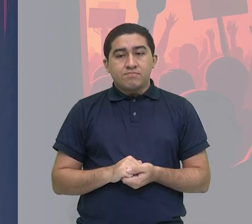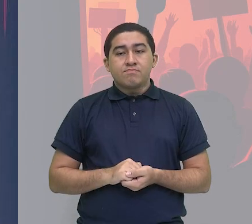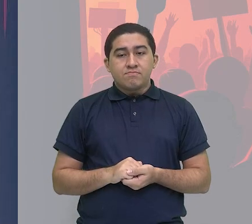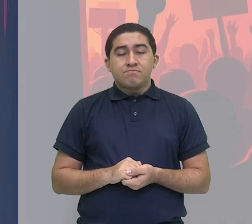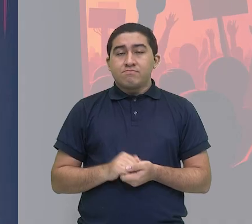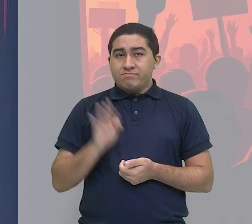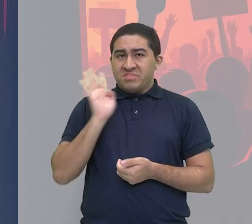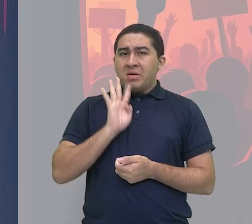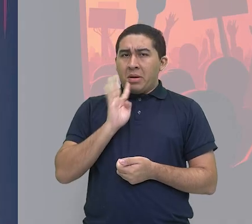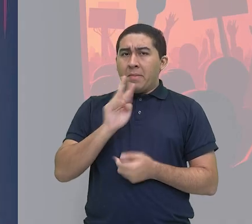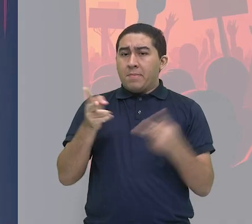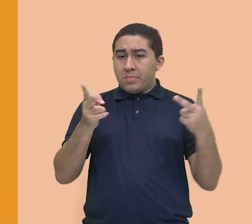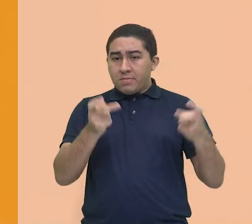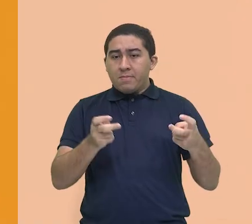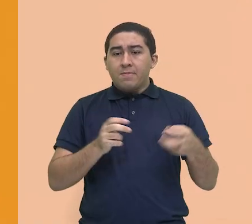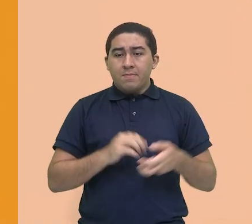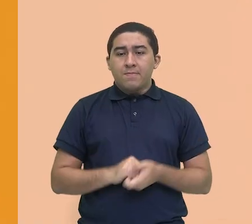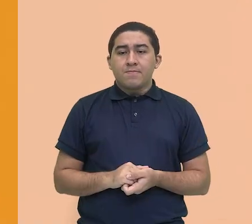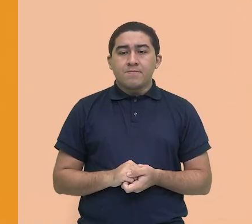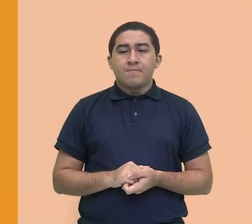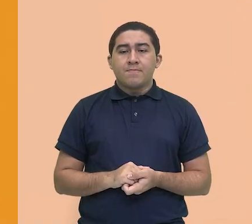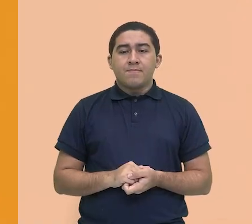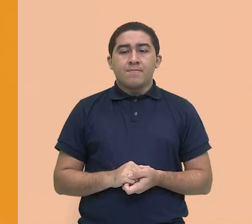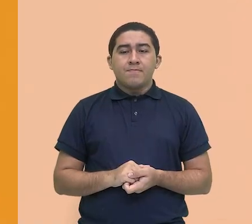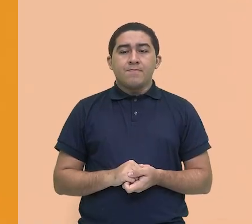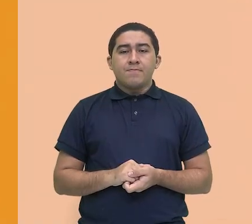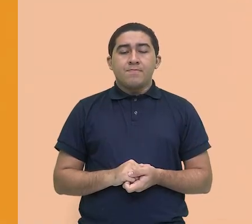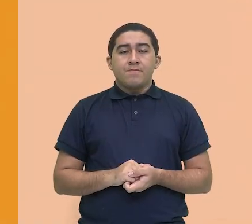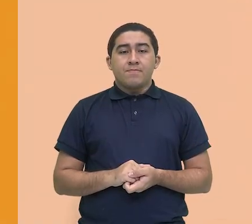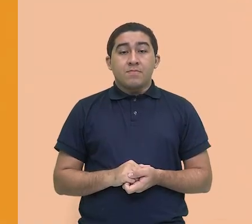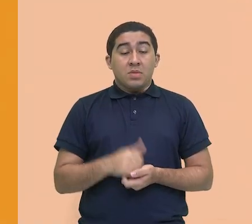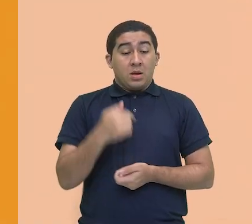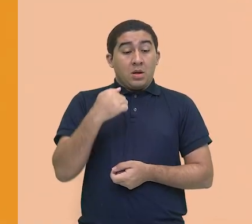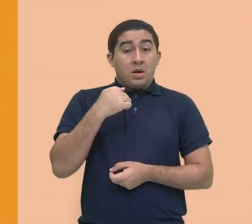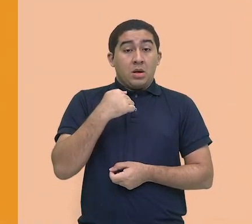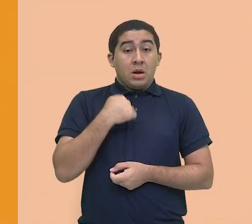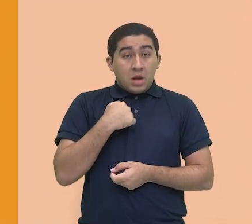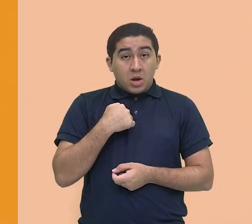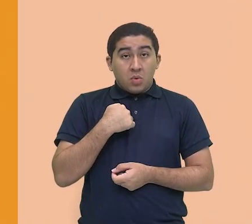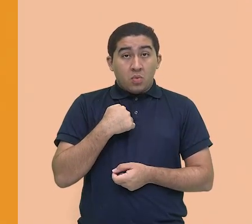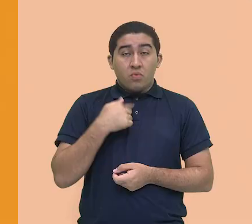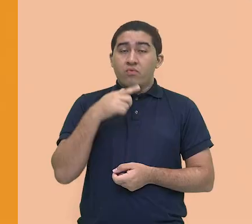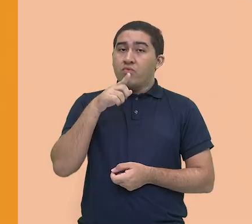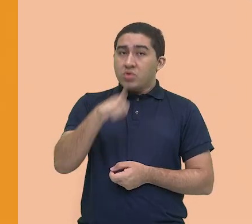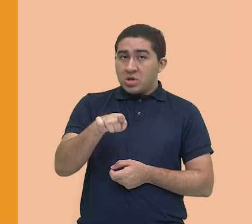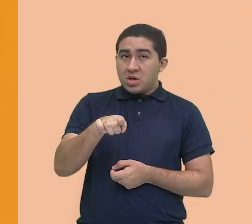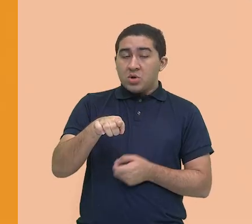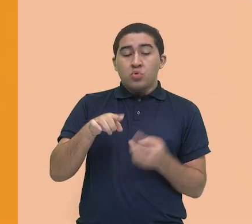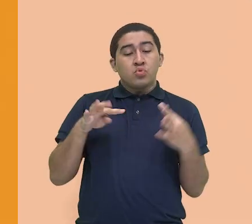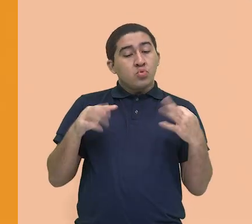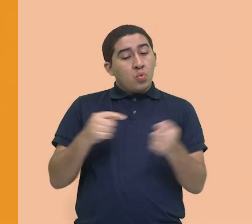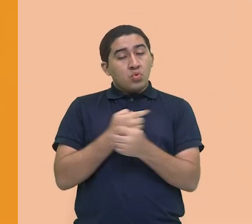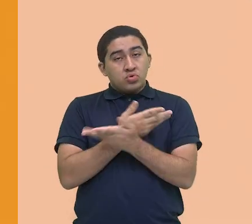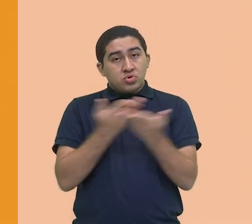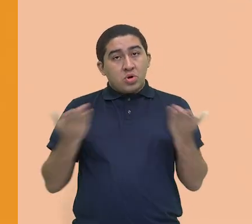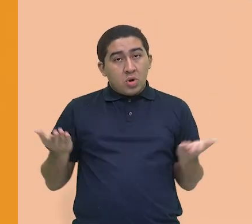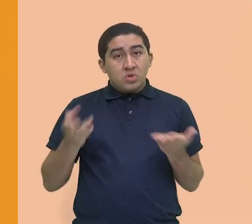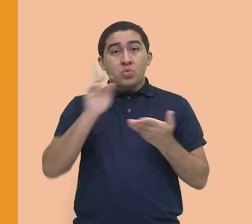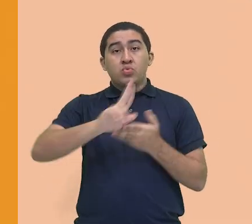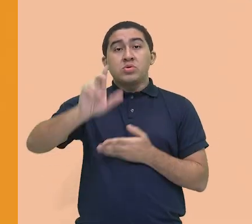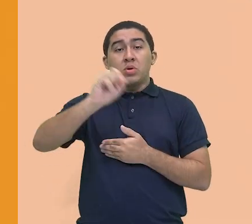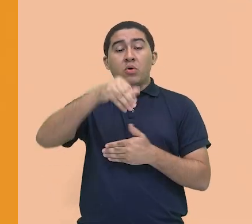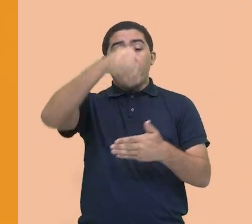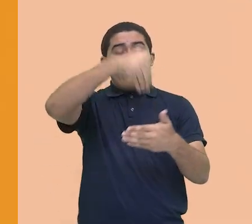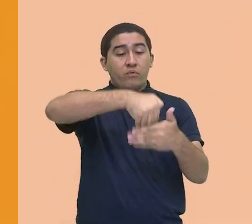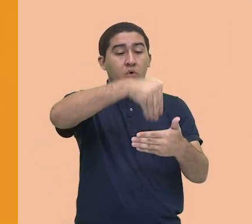só que legal, gente. Estão percebendo? Eu, você, todos nós, através do